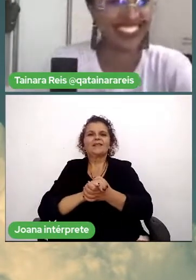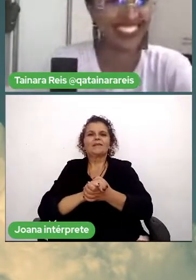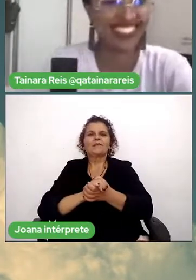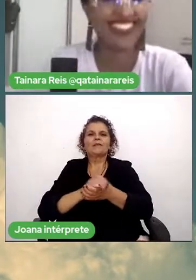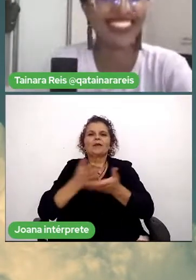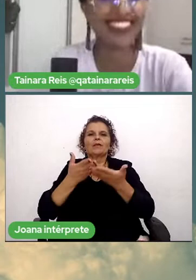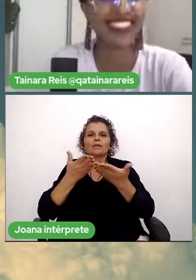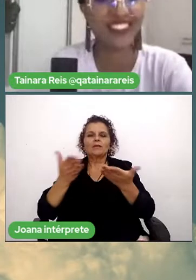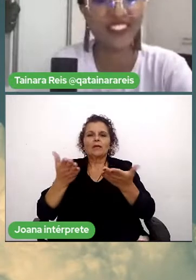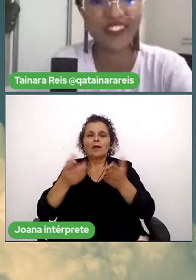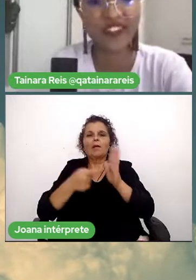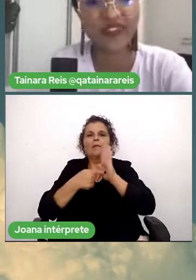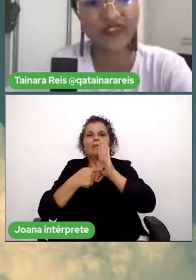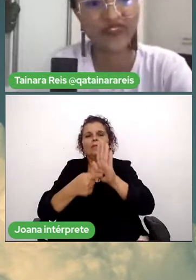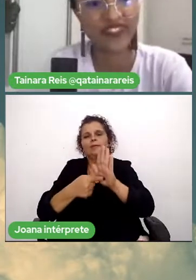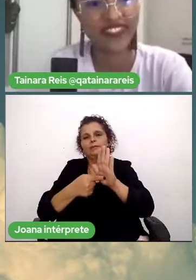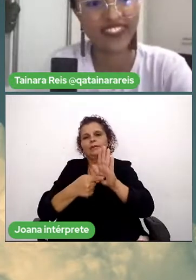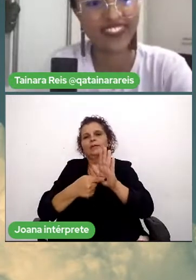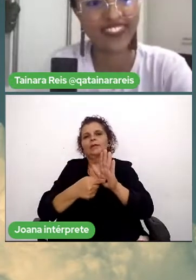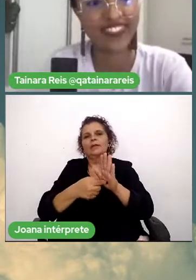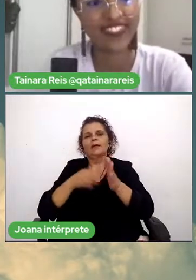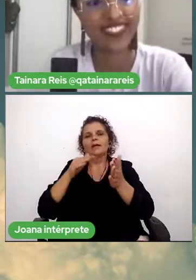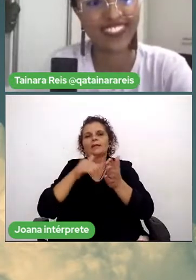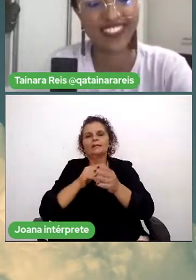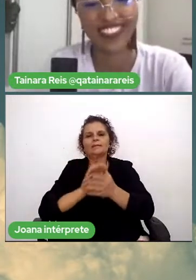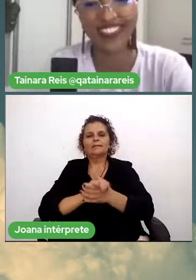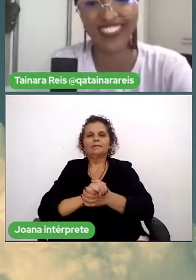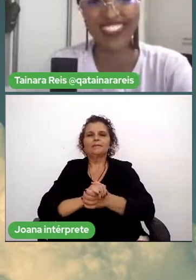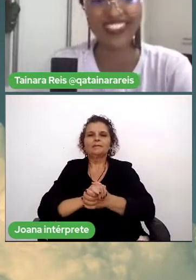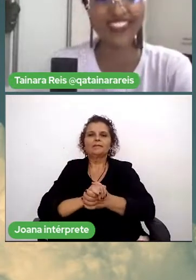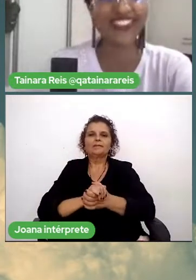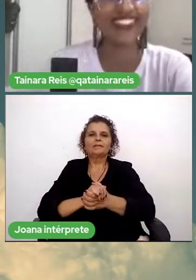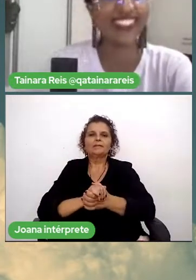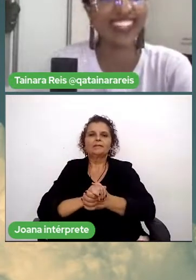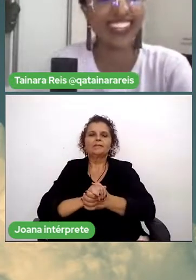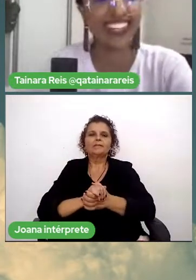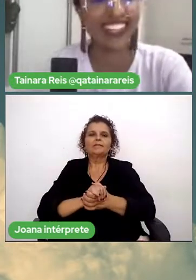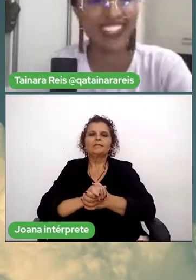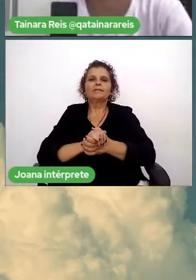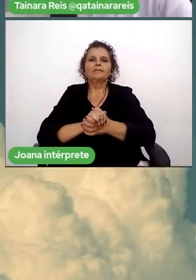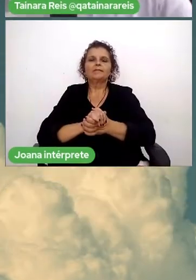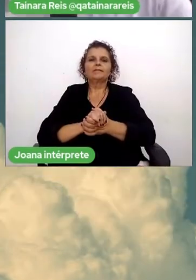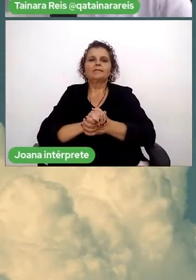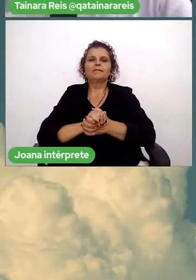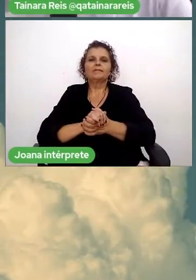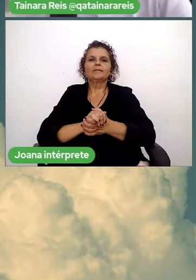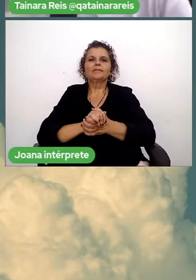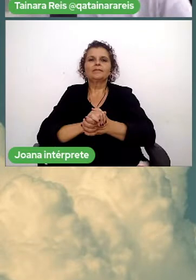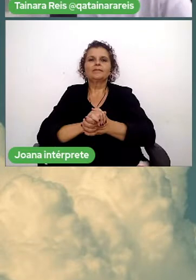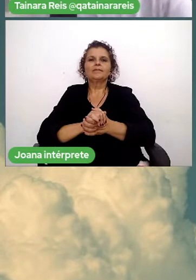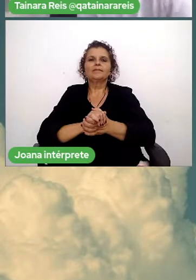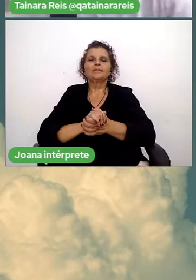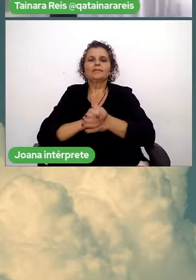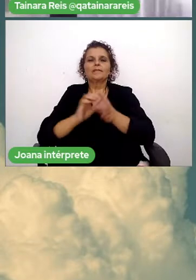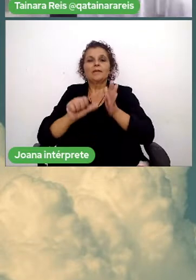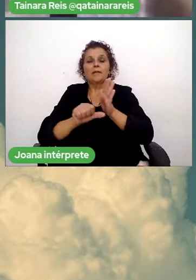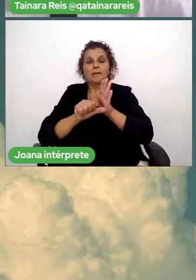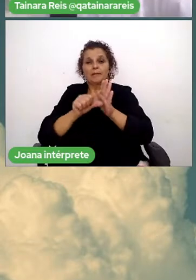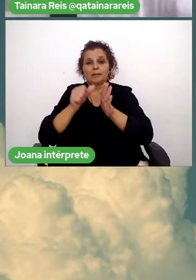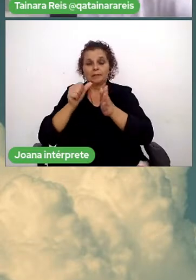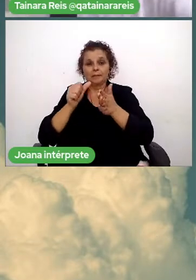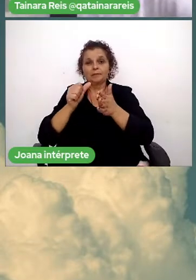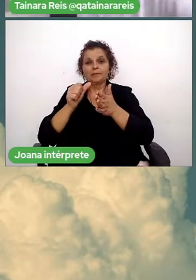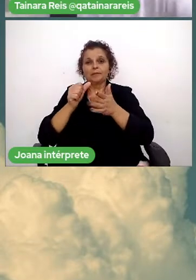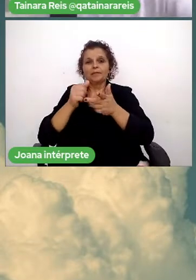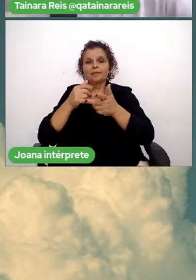boa apresentação, até mais. Perfeito. Bem, primeiramente, eu sou a